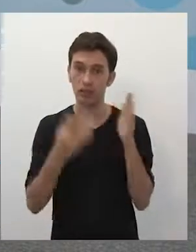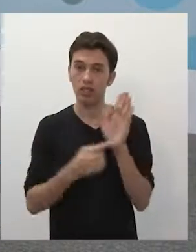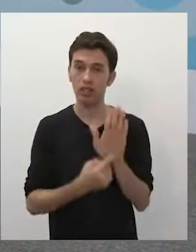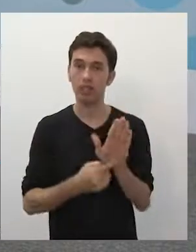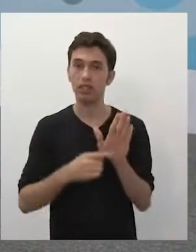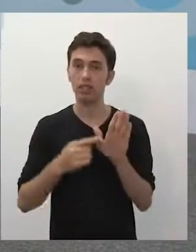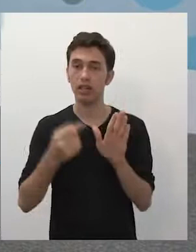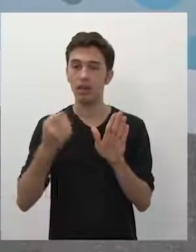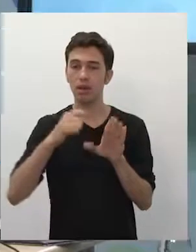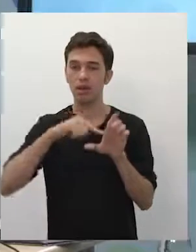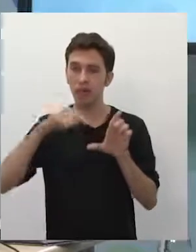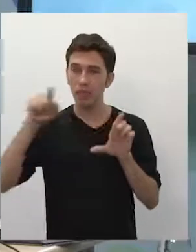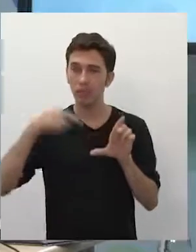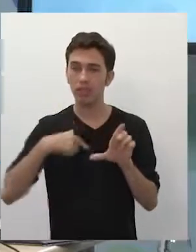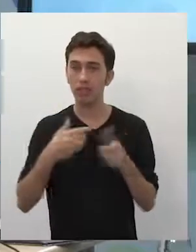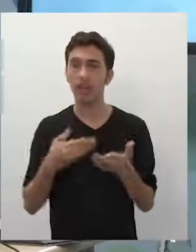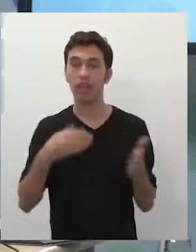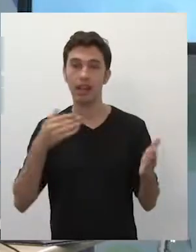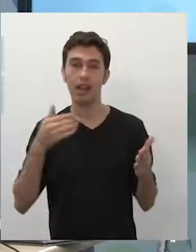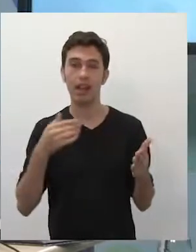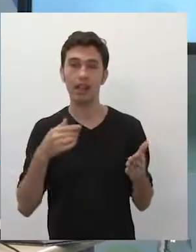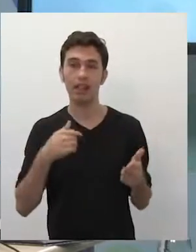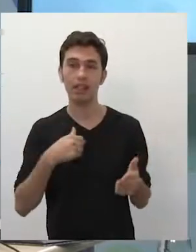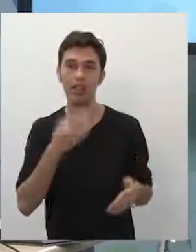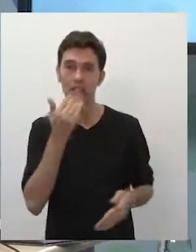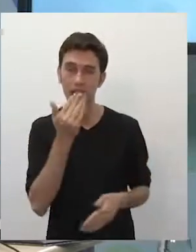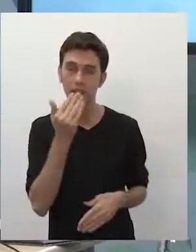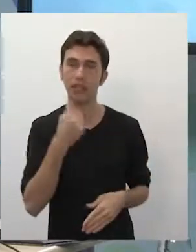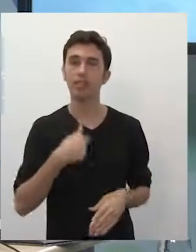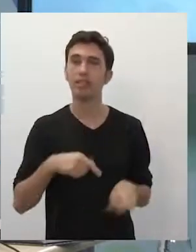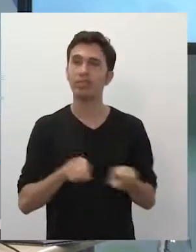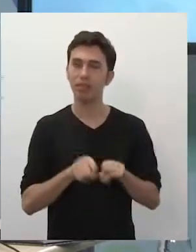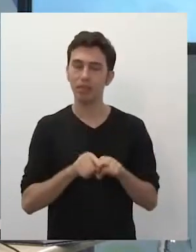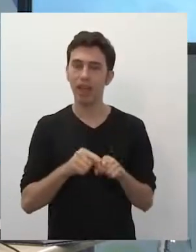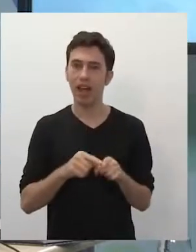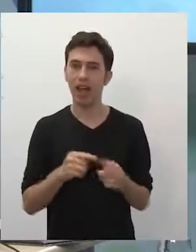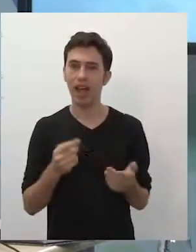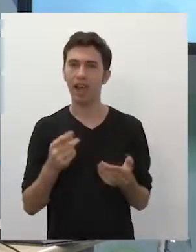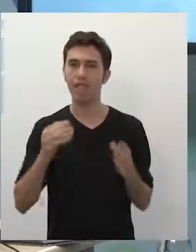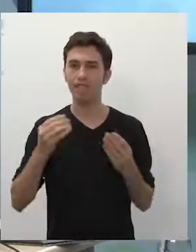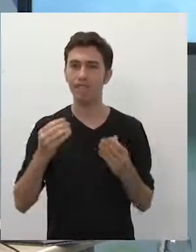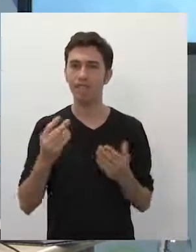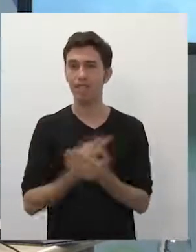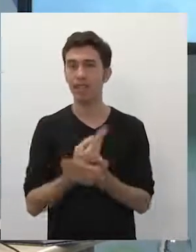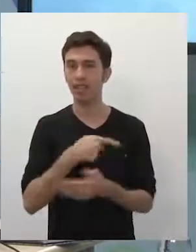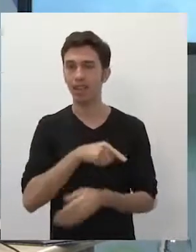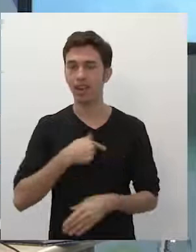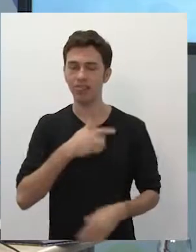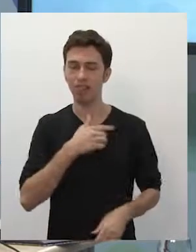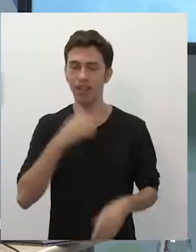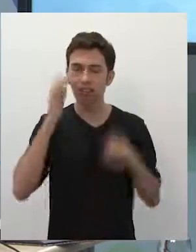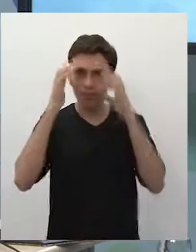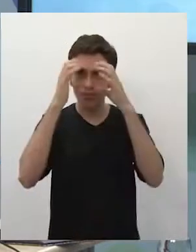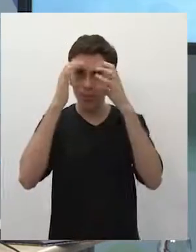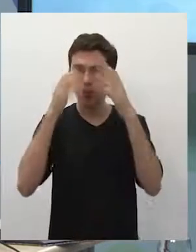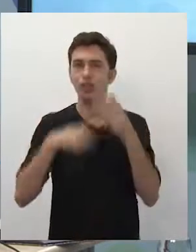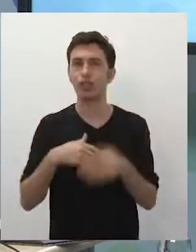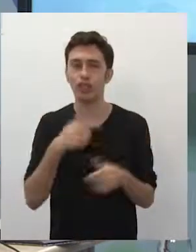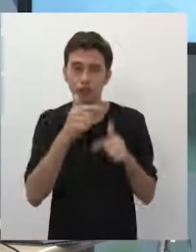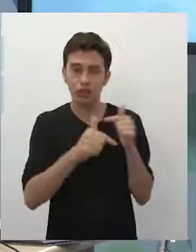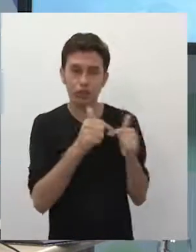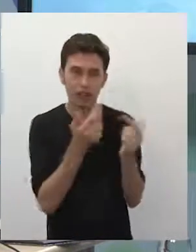e nutrição afeta no desenvolvimento cognitivo, isso é comprovado, né? Então, não tem como estudar com fome. Não